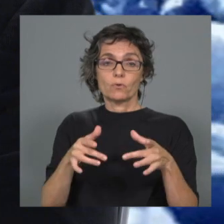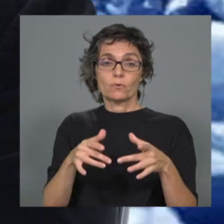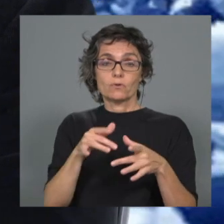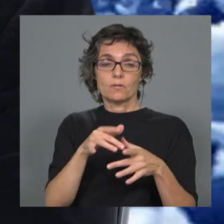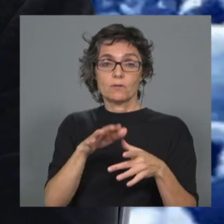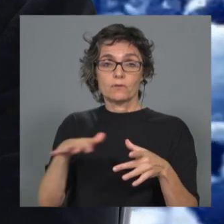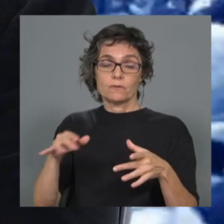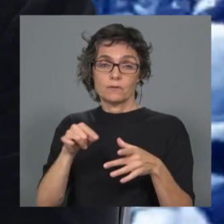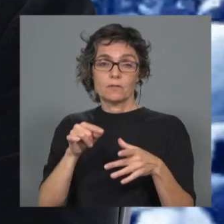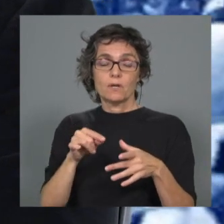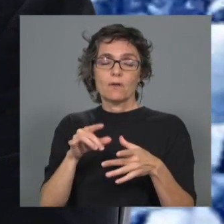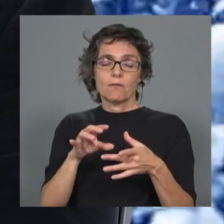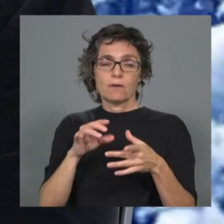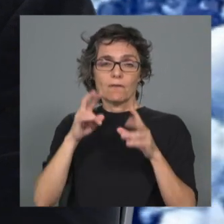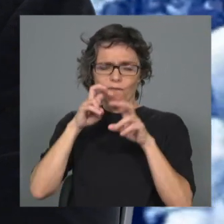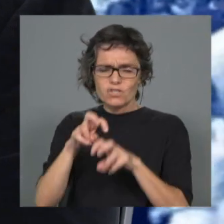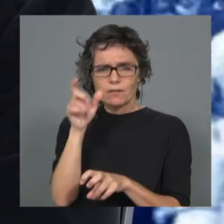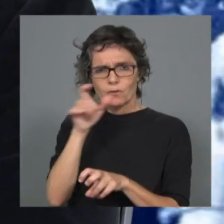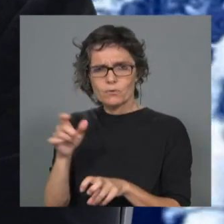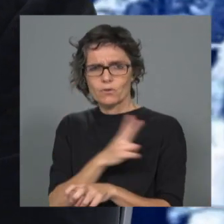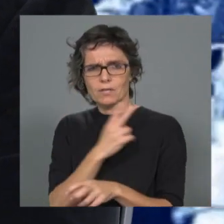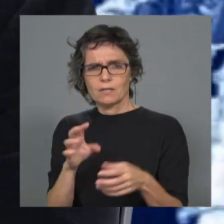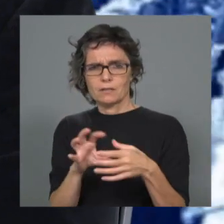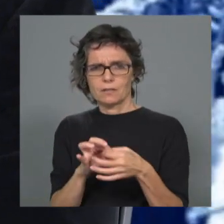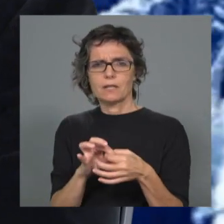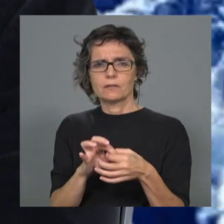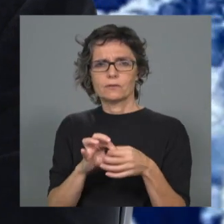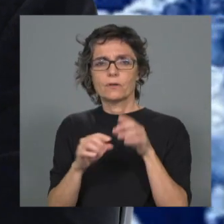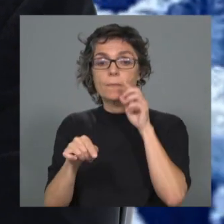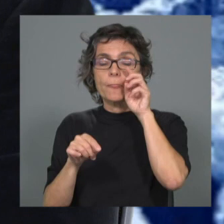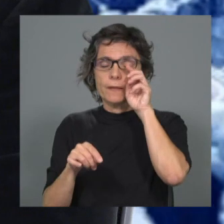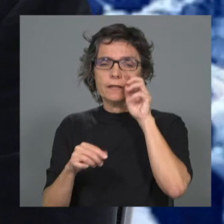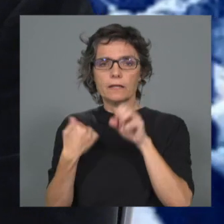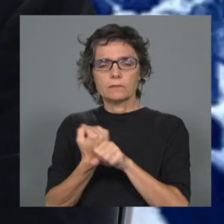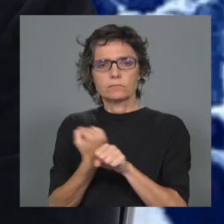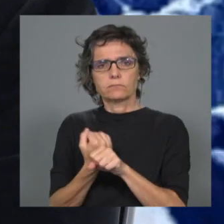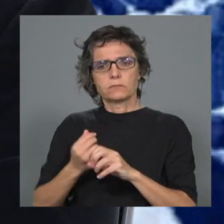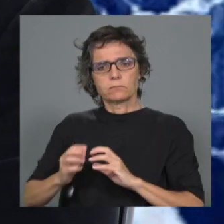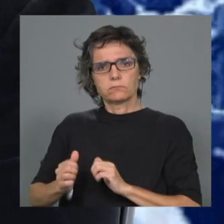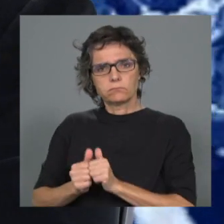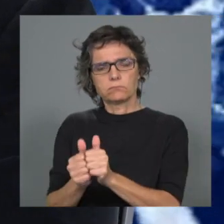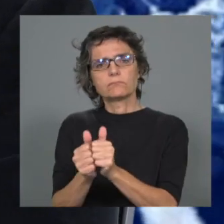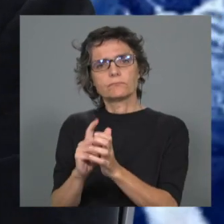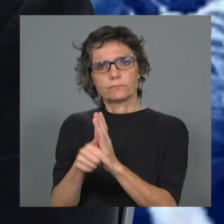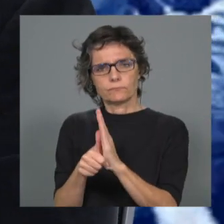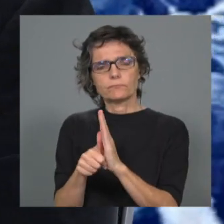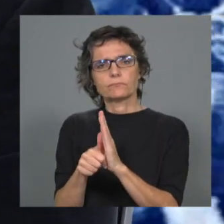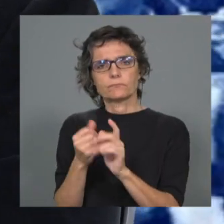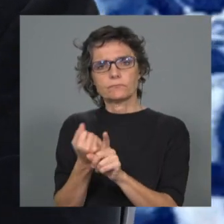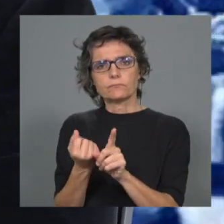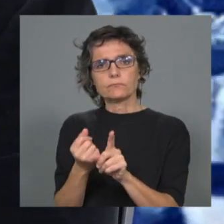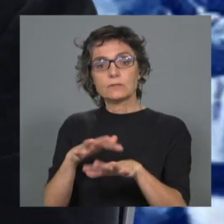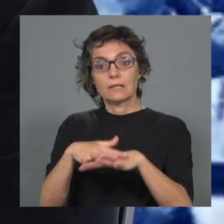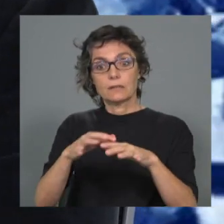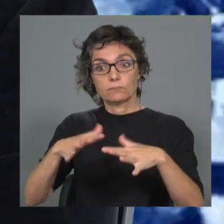universidades, de investigadores, professores que trabalham e que acompanham isto, que vão dando muita consistência à metodologia. Porque a rede foi-se alargando, não